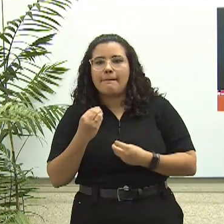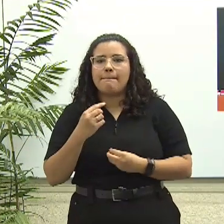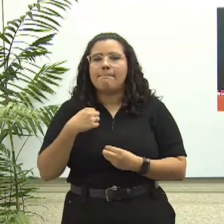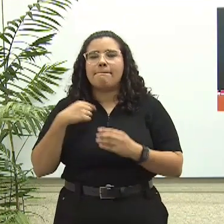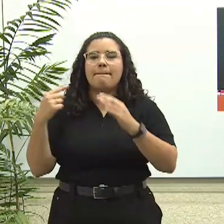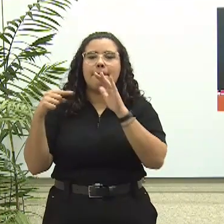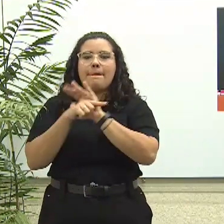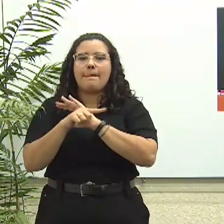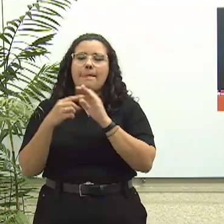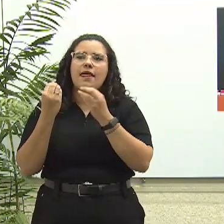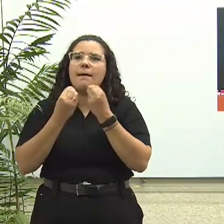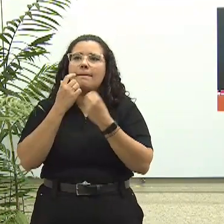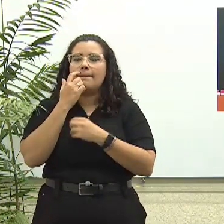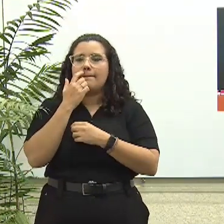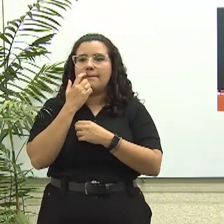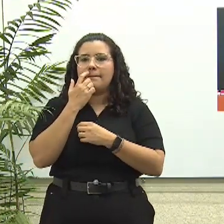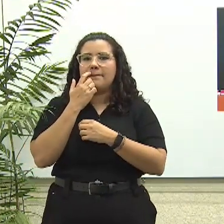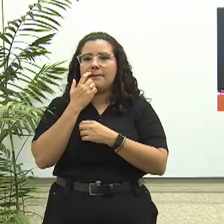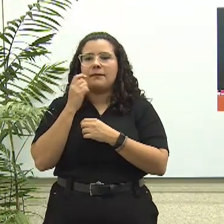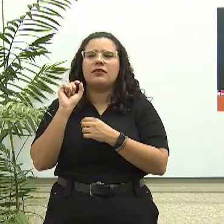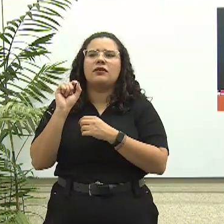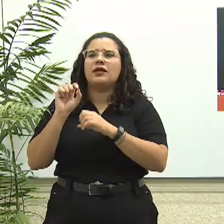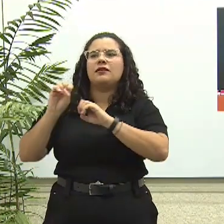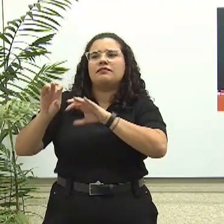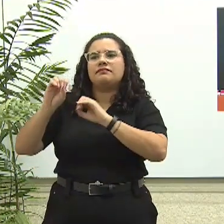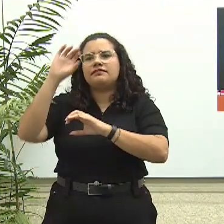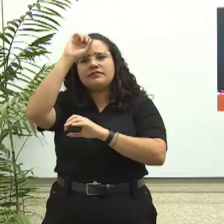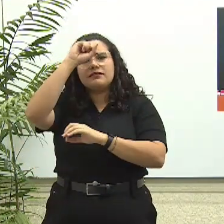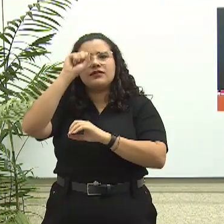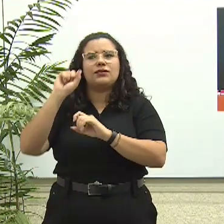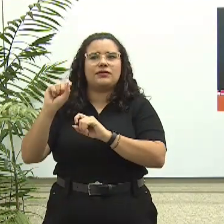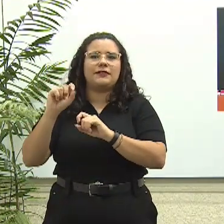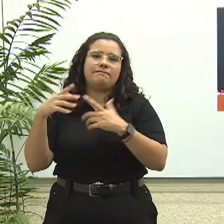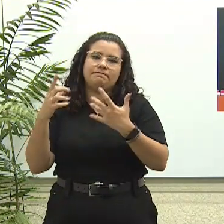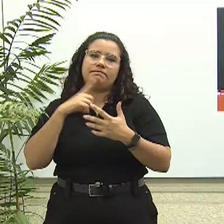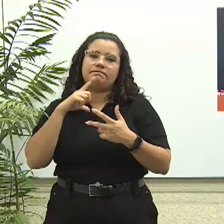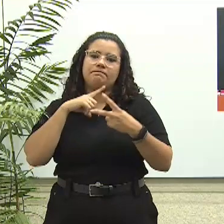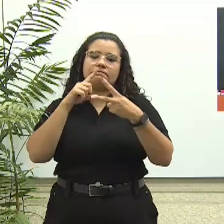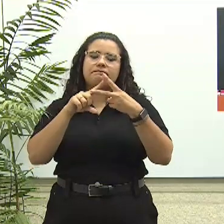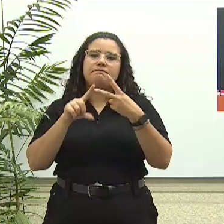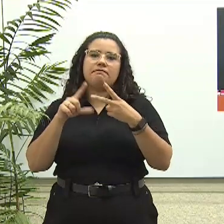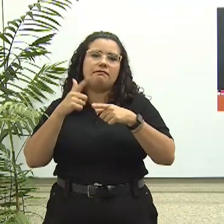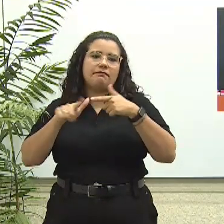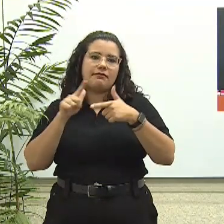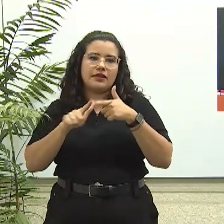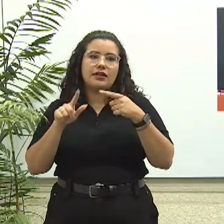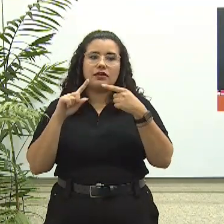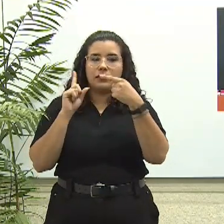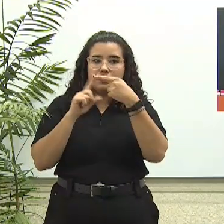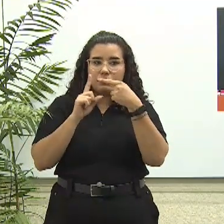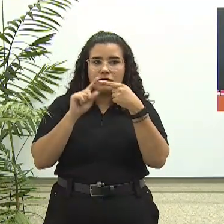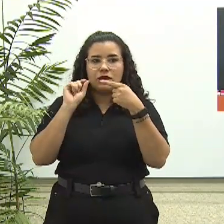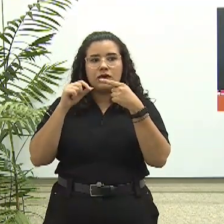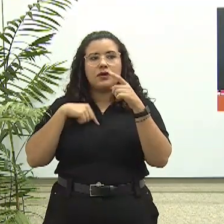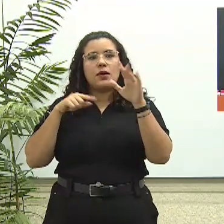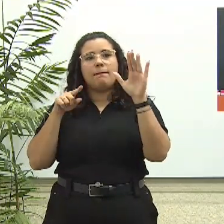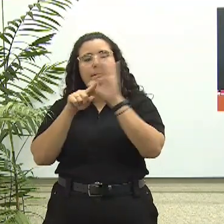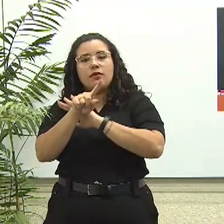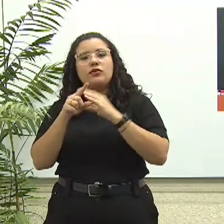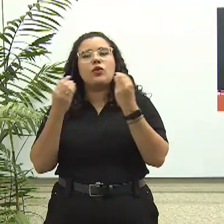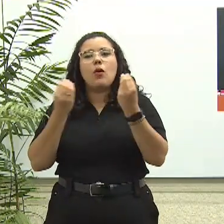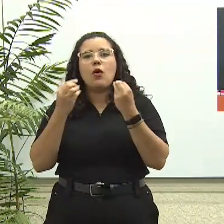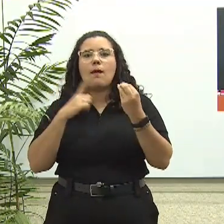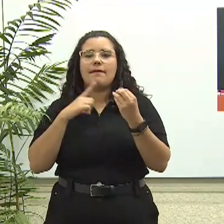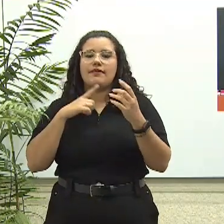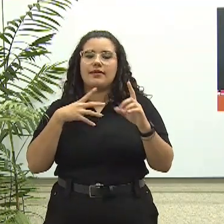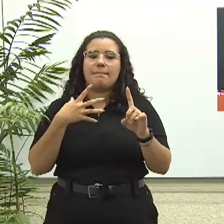perguntando qual foi o processo educativo que aconteceu ali né então são dois problemas pra gente lidar um é é se perguntar que impactos